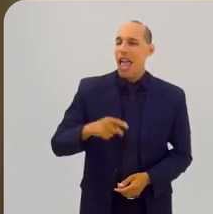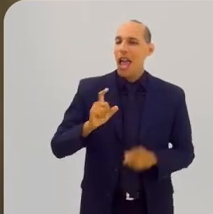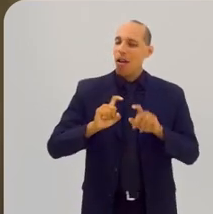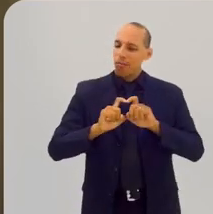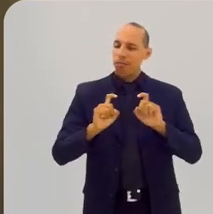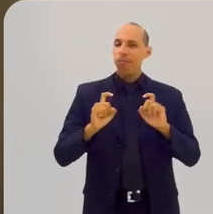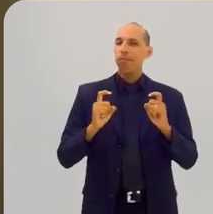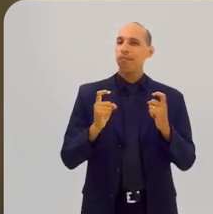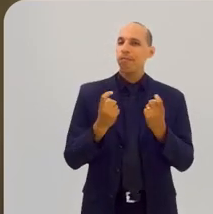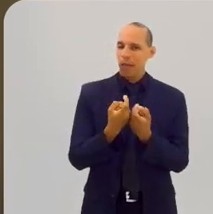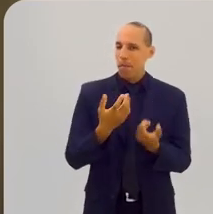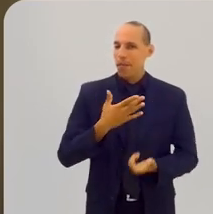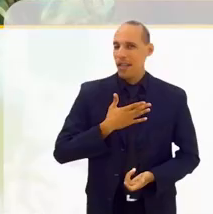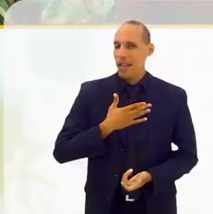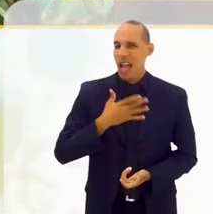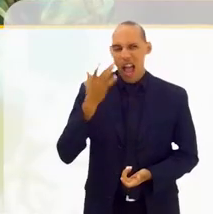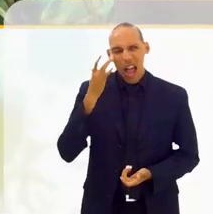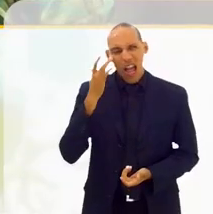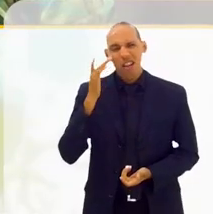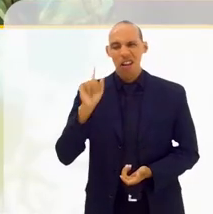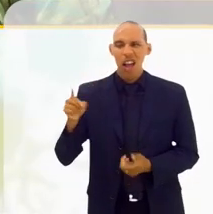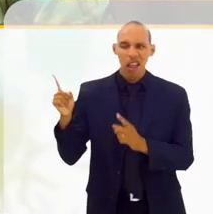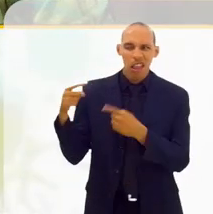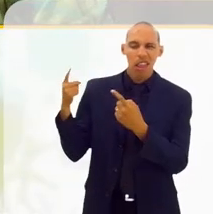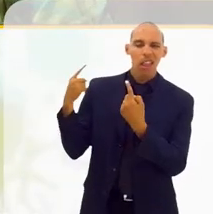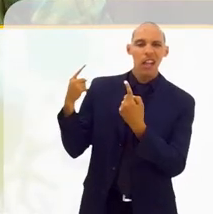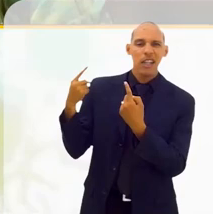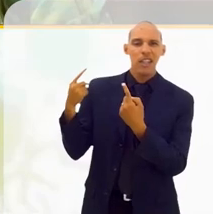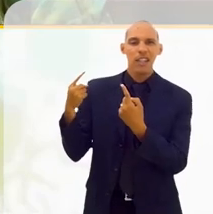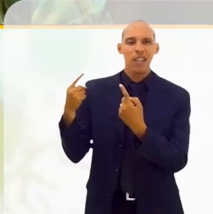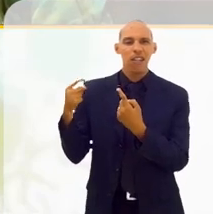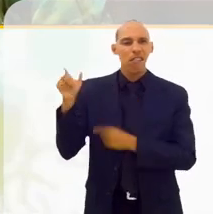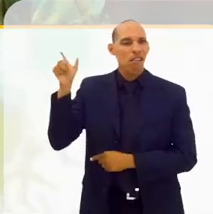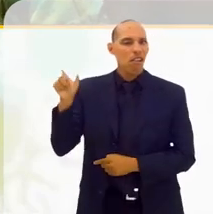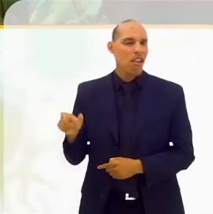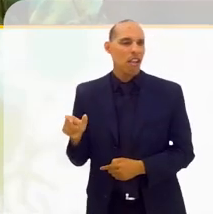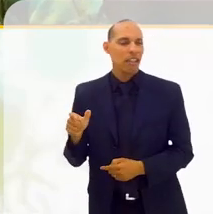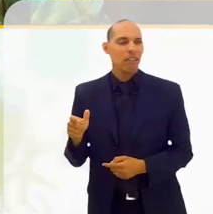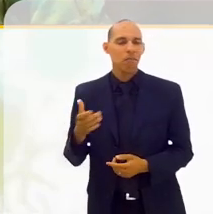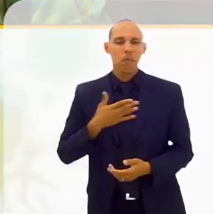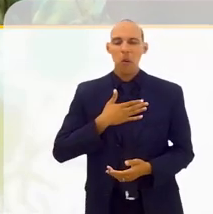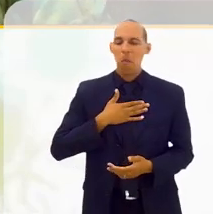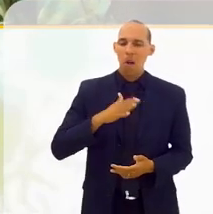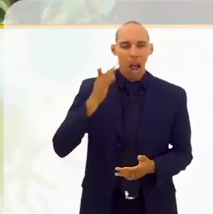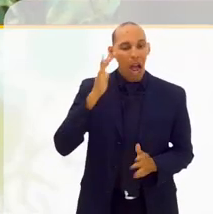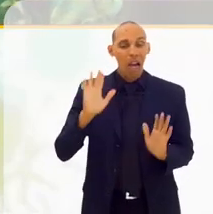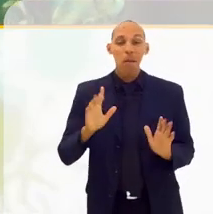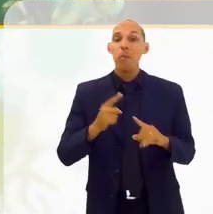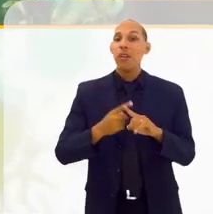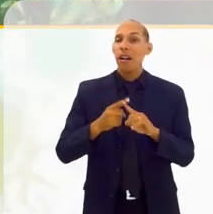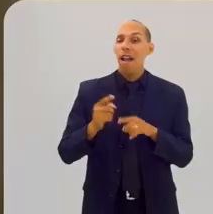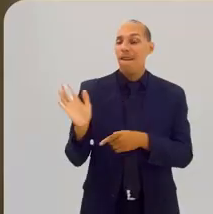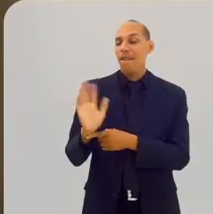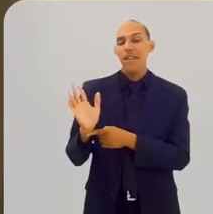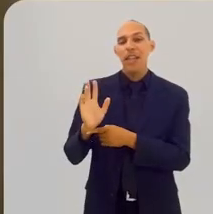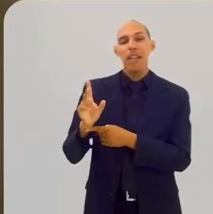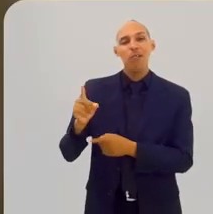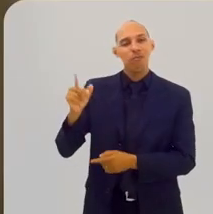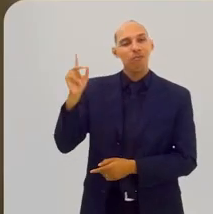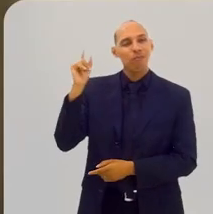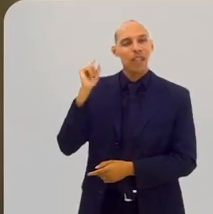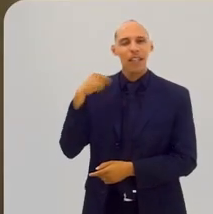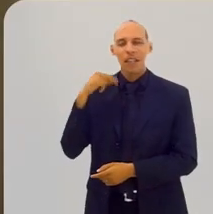por causa da minha orientação sexual eu achei que ele não que ele tivesse uma coisa porque eu vendo vídeos